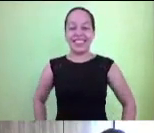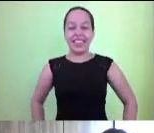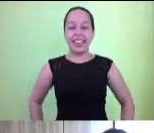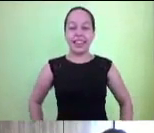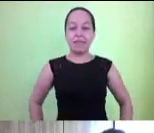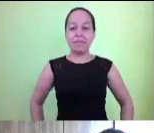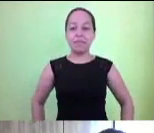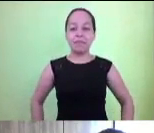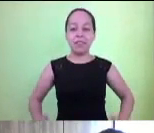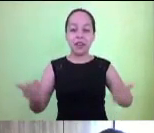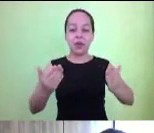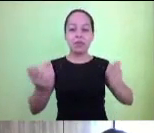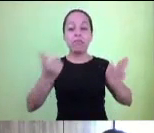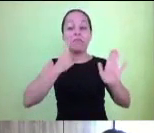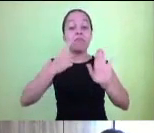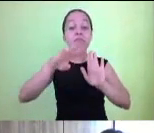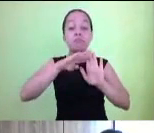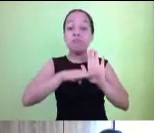cronograma.